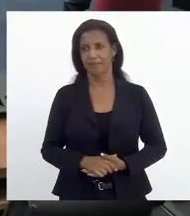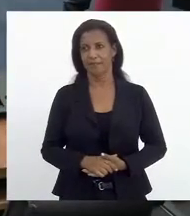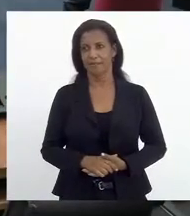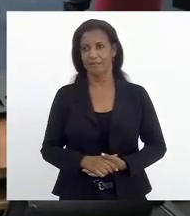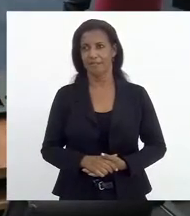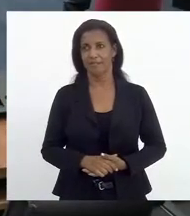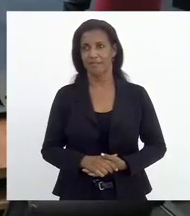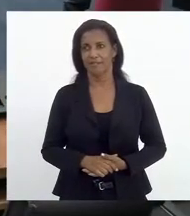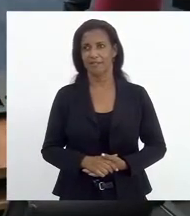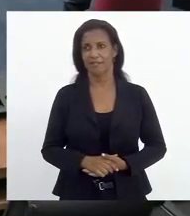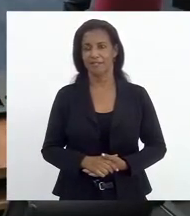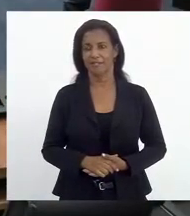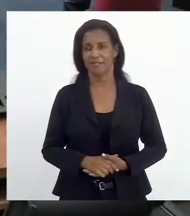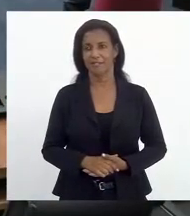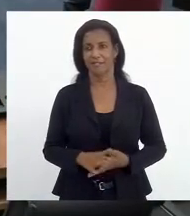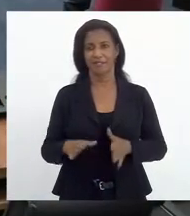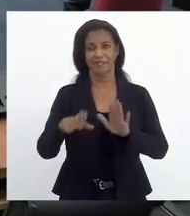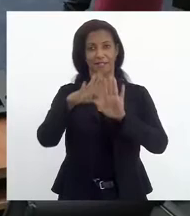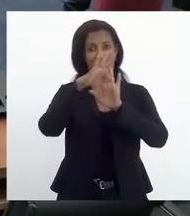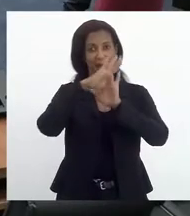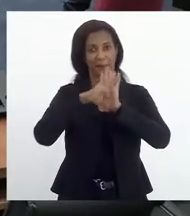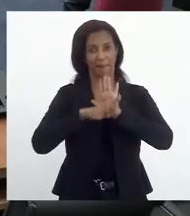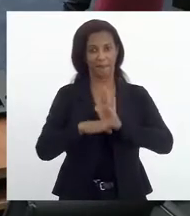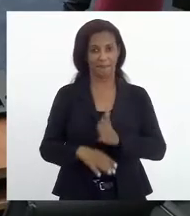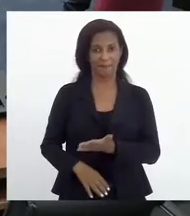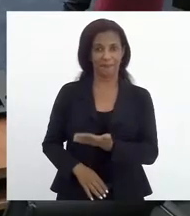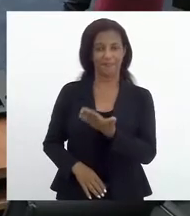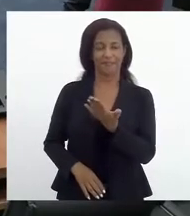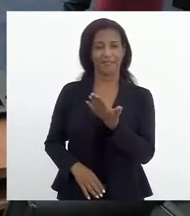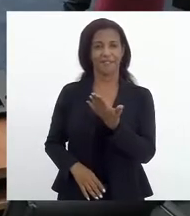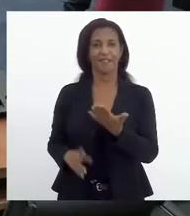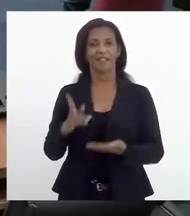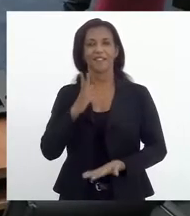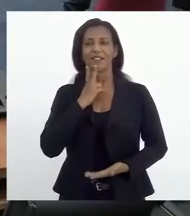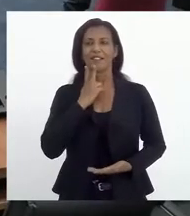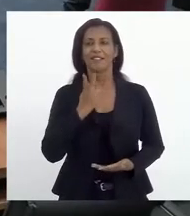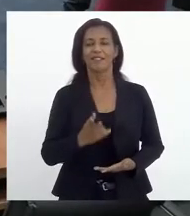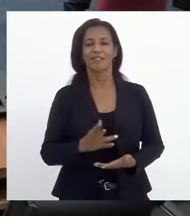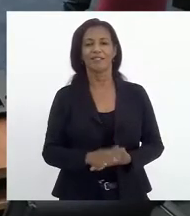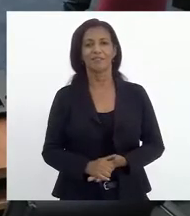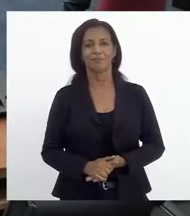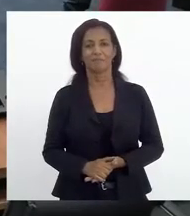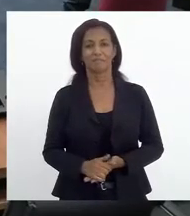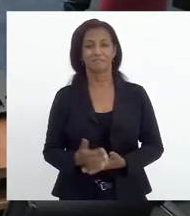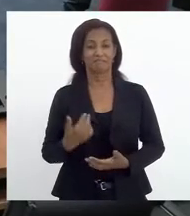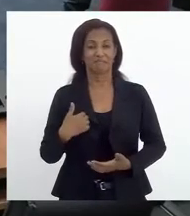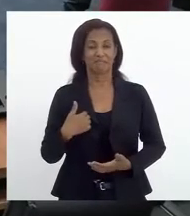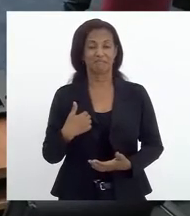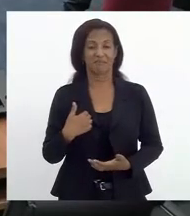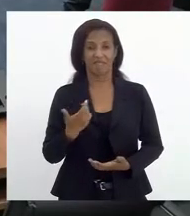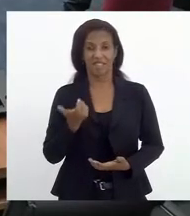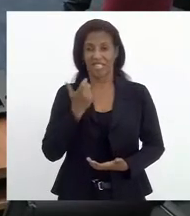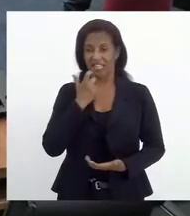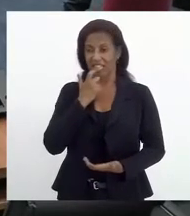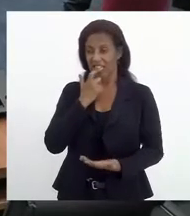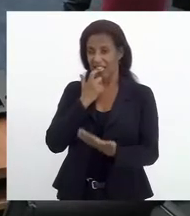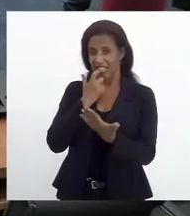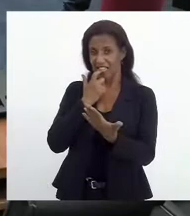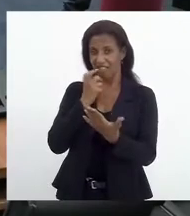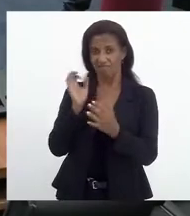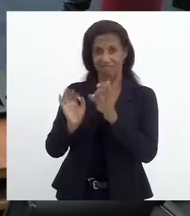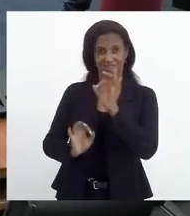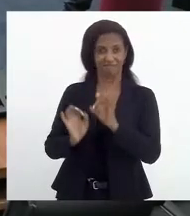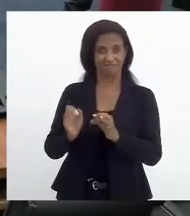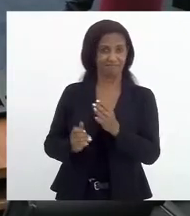Pela ordem, senhor presidente. Pois não, deputado Rubens Montel. Eu queria dizer que não me causa inveja essa